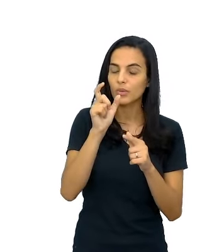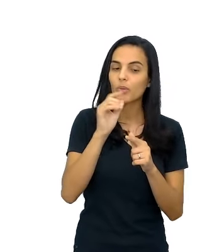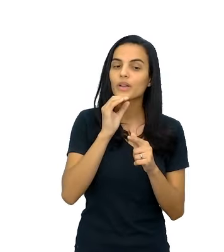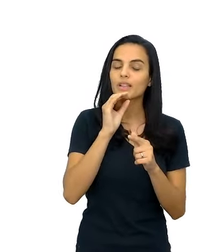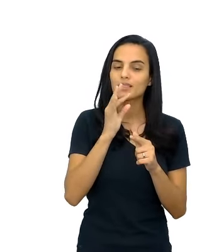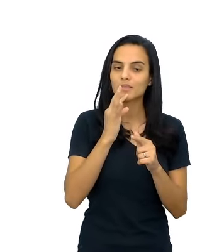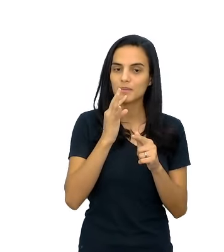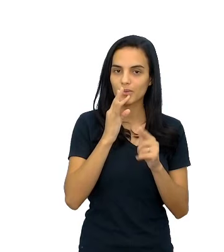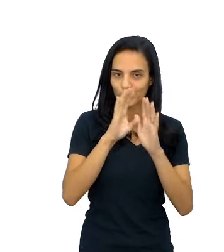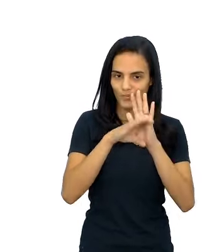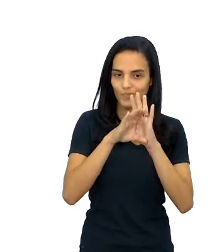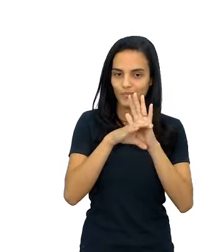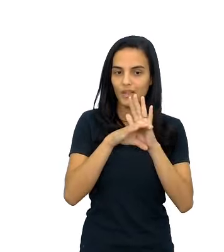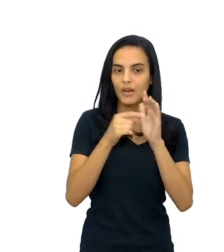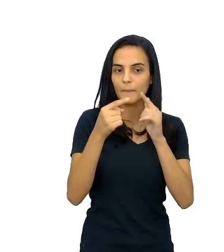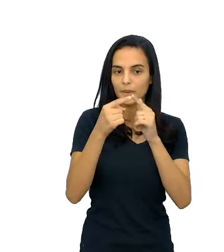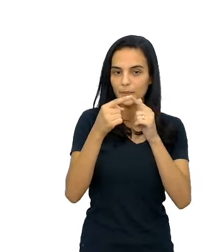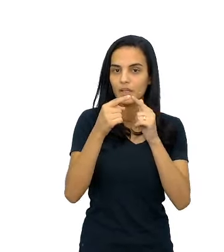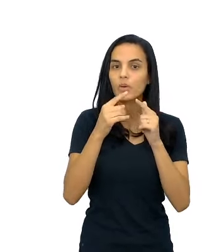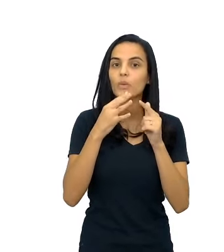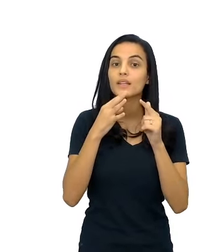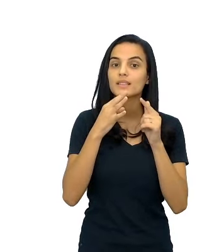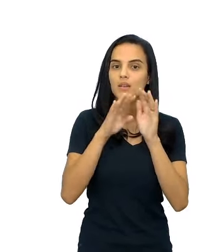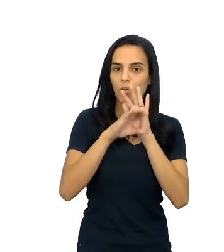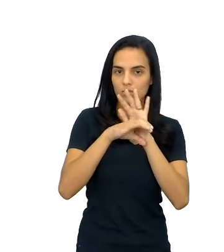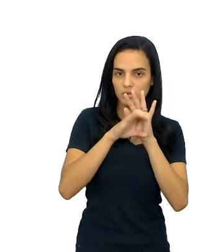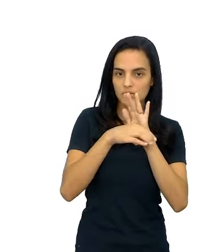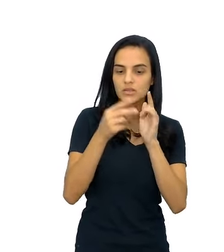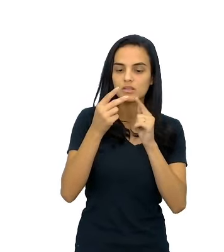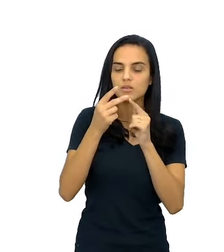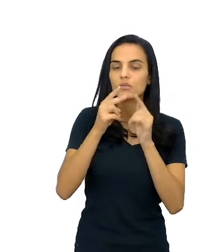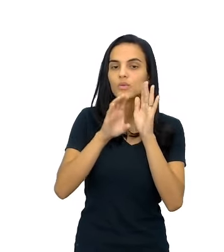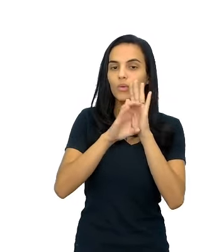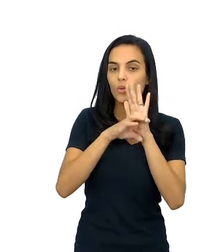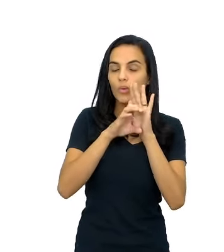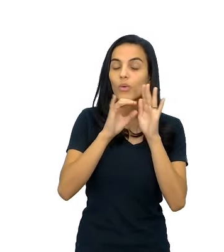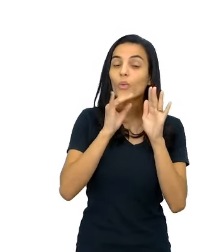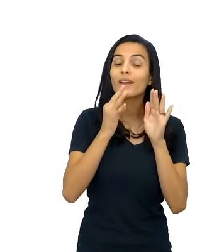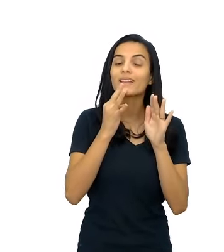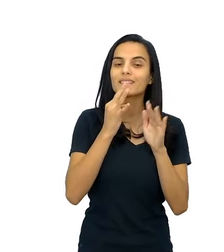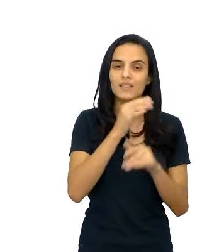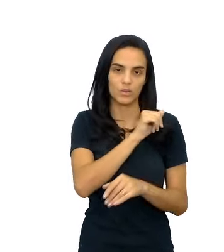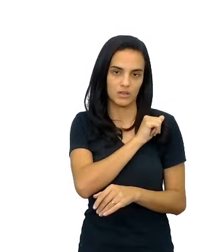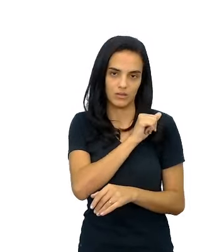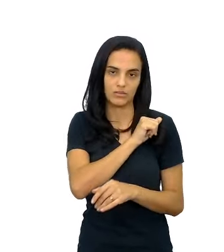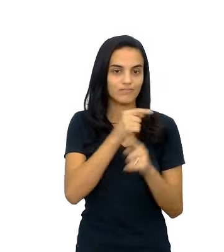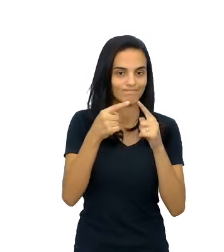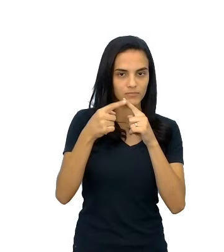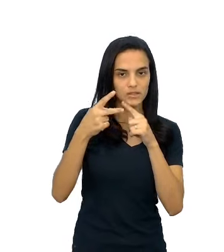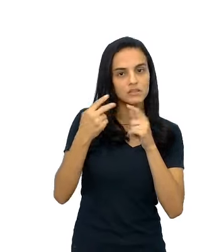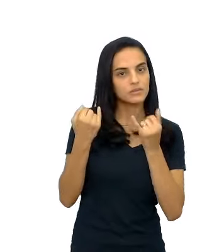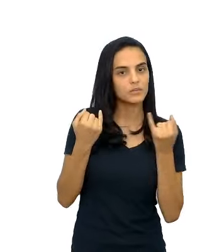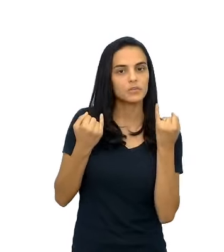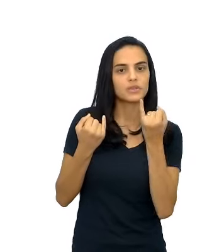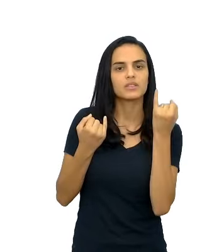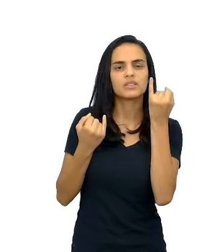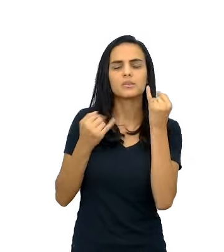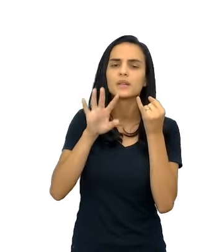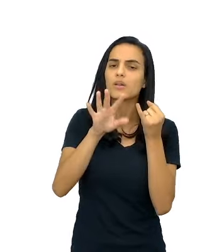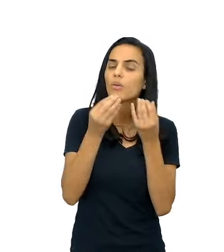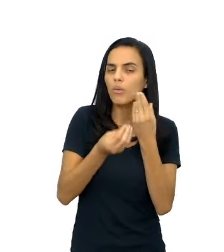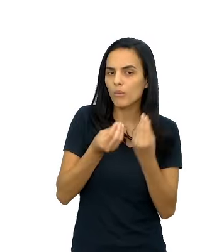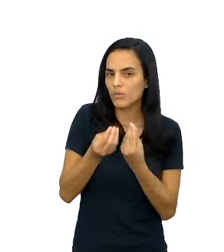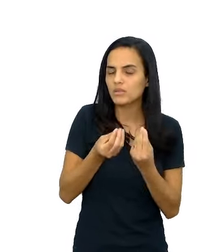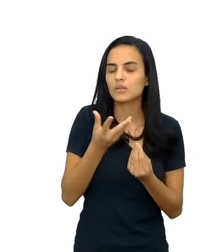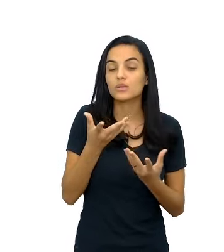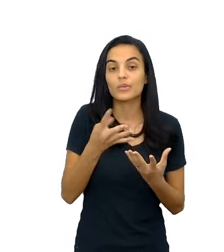e conhecer os estudantes. É conhecer na forma de prever o que eles, no momento que eu